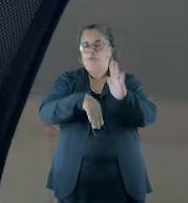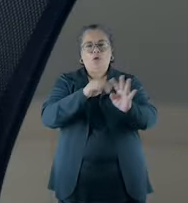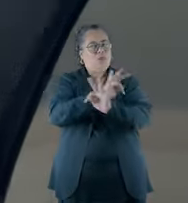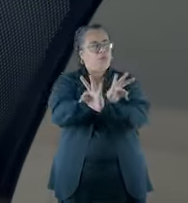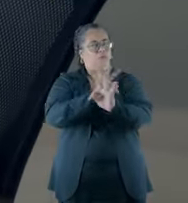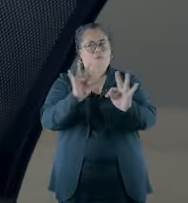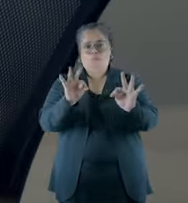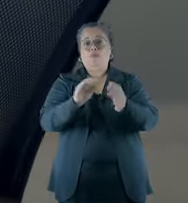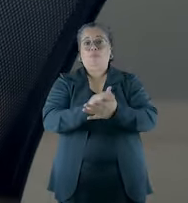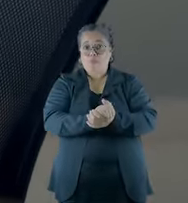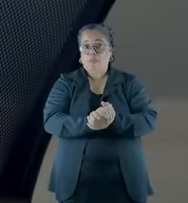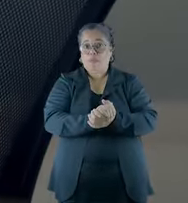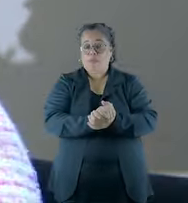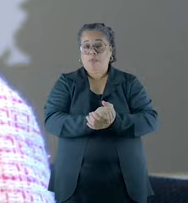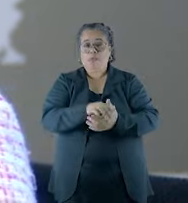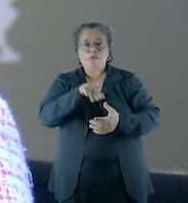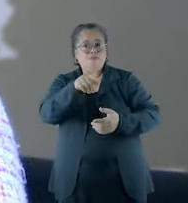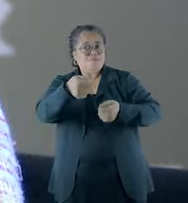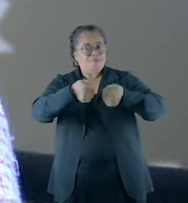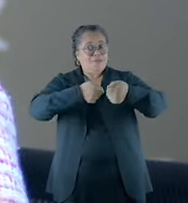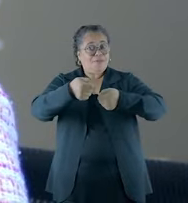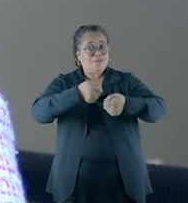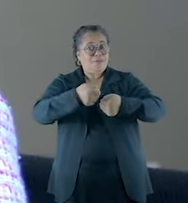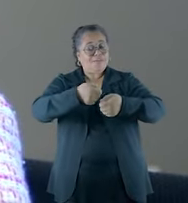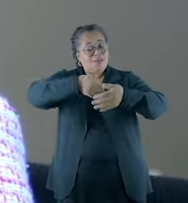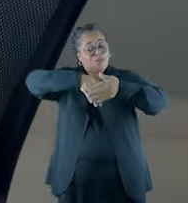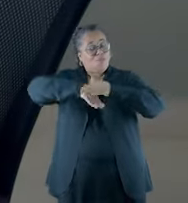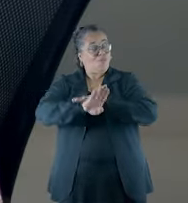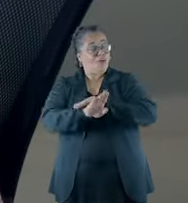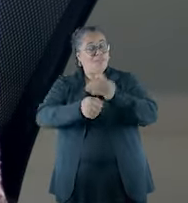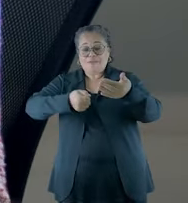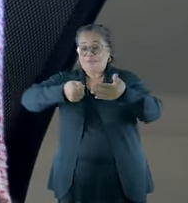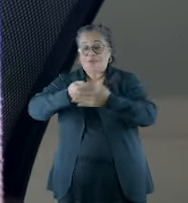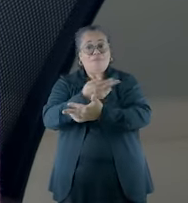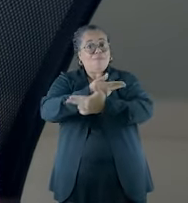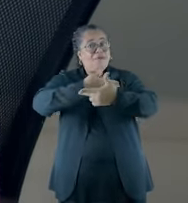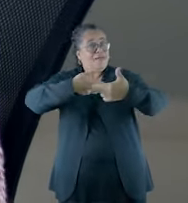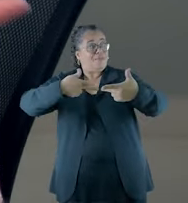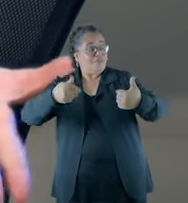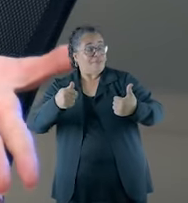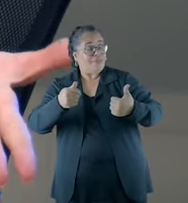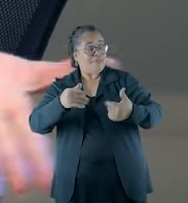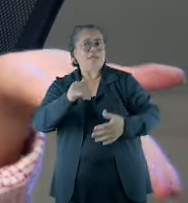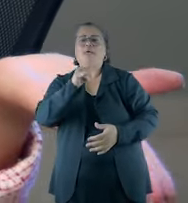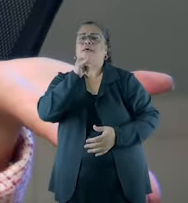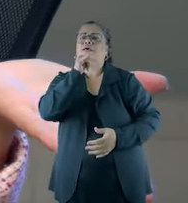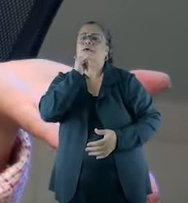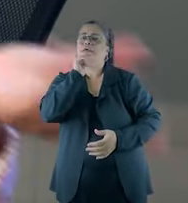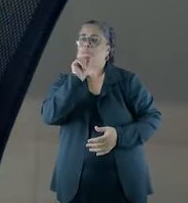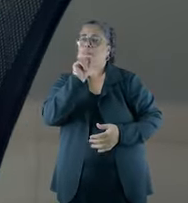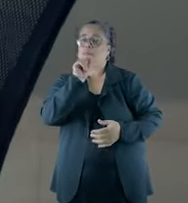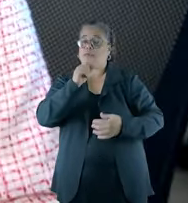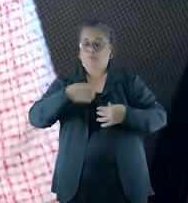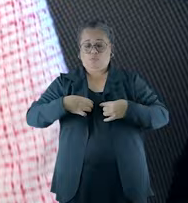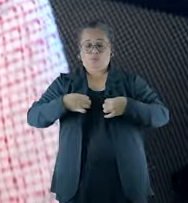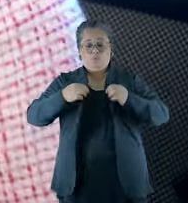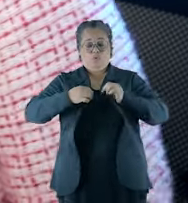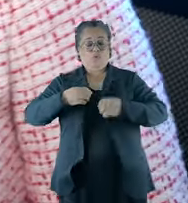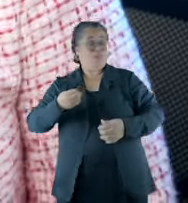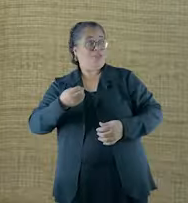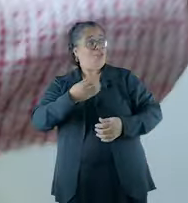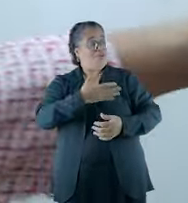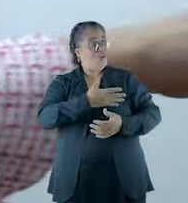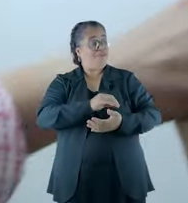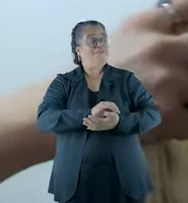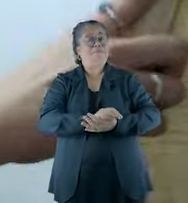10% é um ótimo desconto, é dinheiro no bolso. Você economiza e guarda pra fazer ou comprar o que tiver afim, como um look